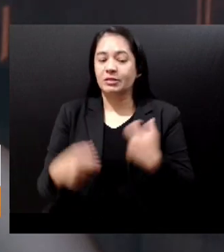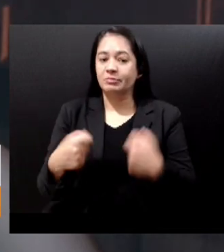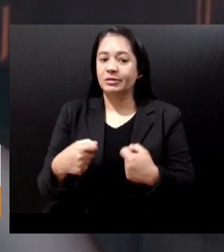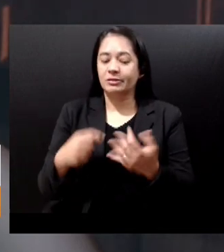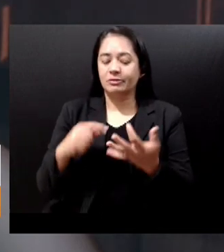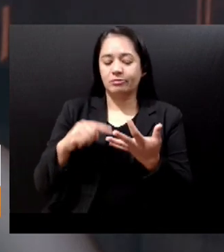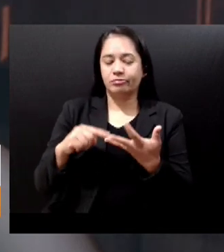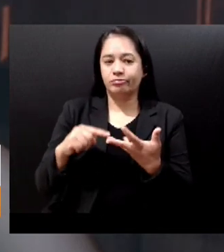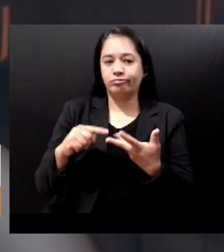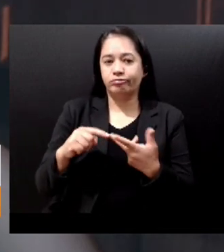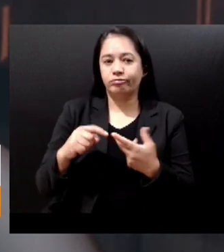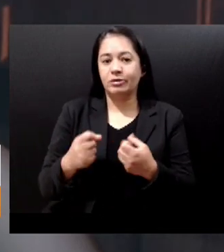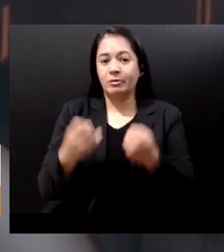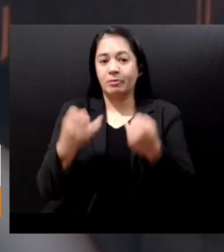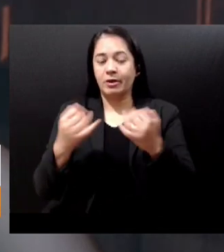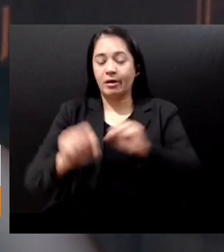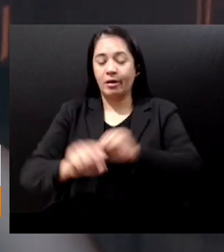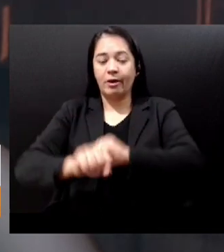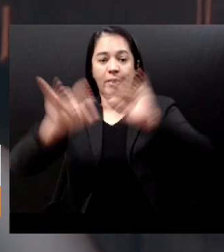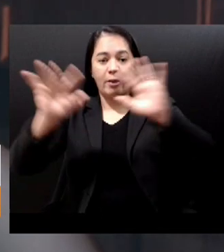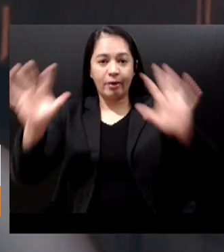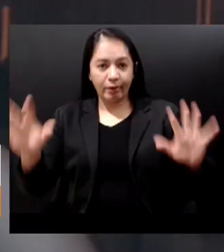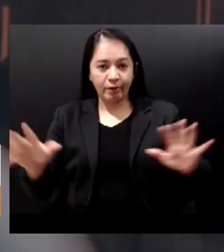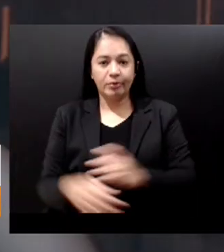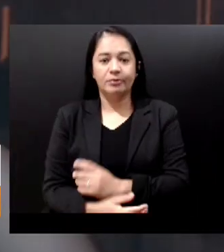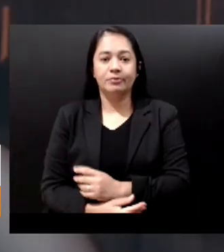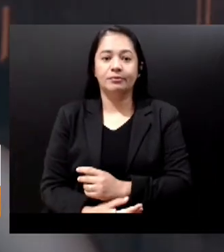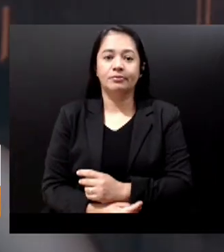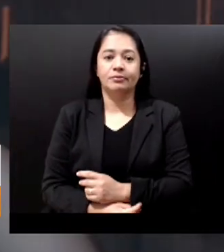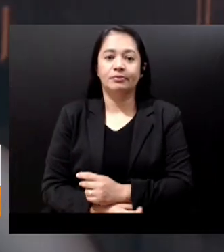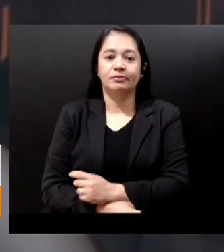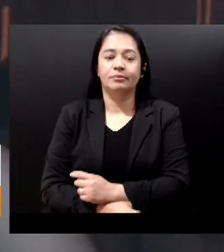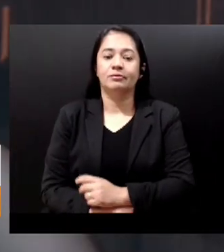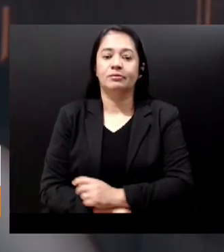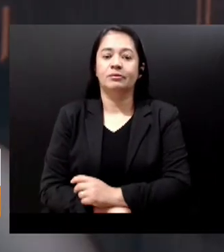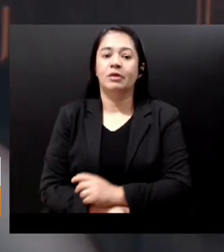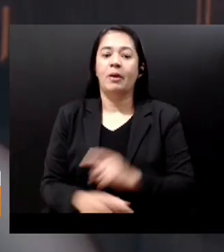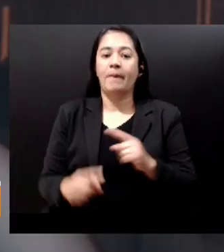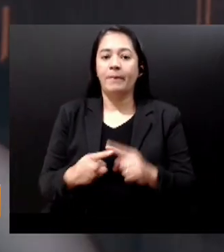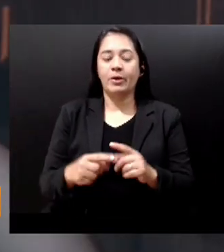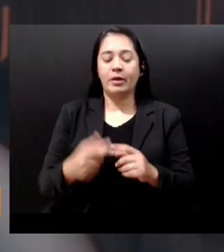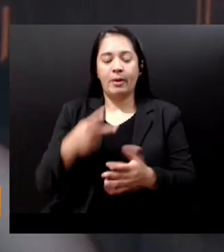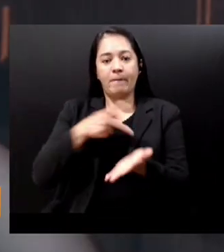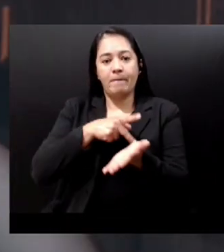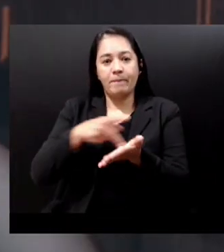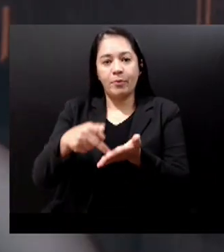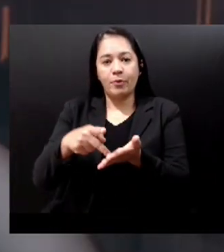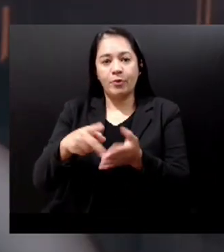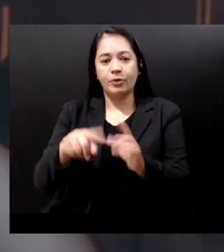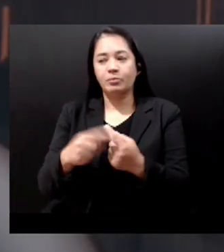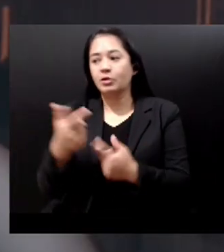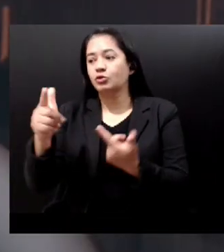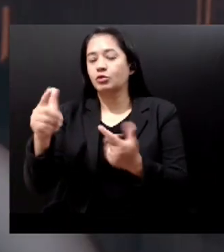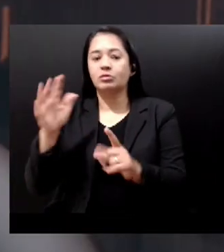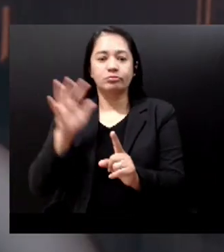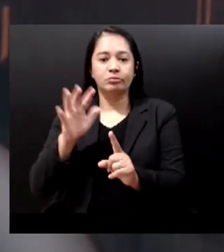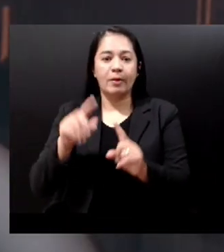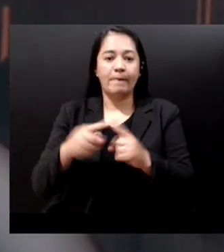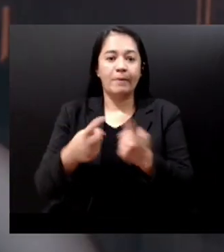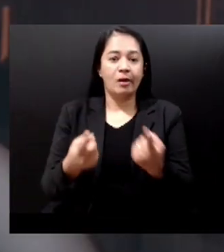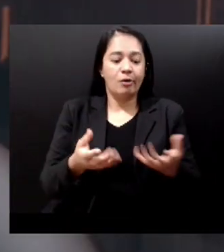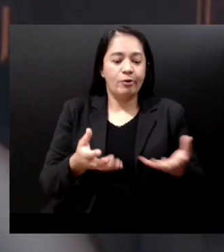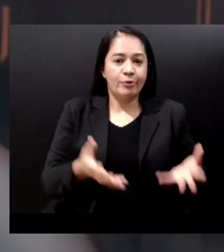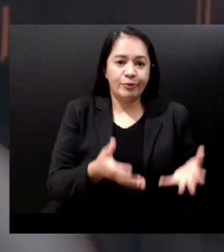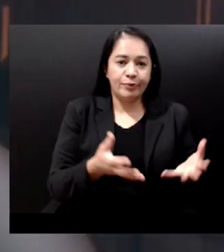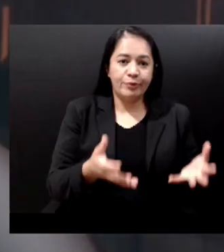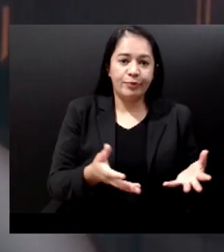temos sobre algo puro e que não é influenciado por diversos outros fatores. A motivação é um construto que a gente